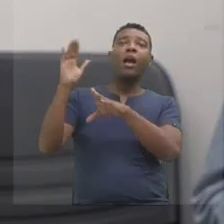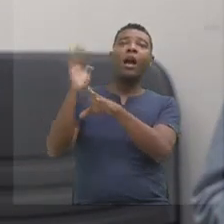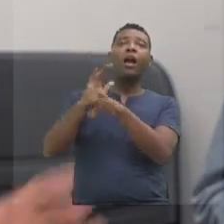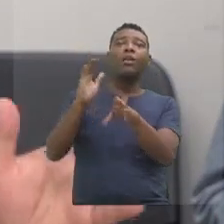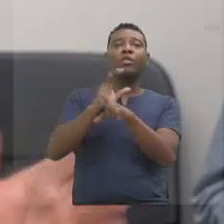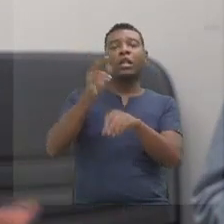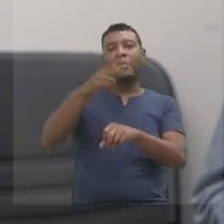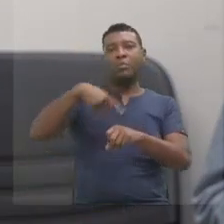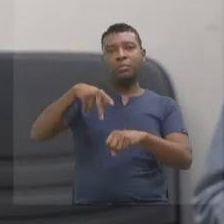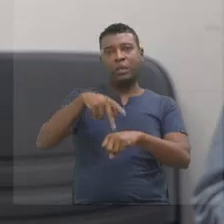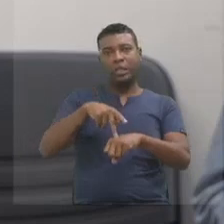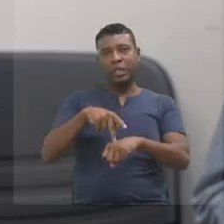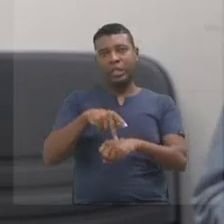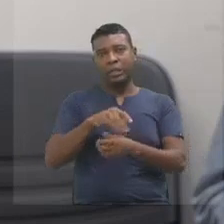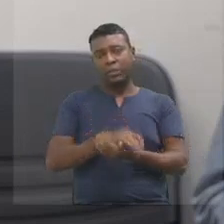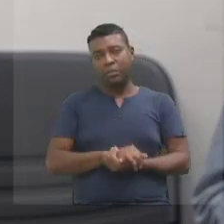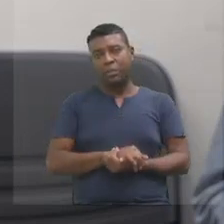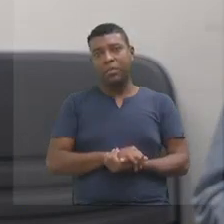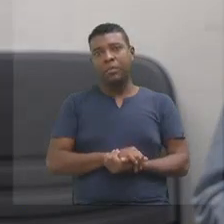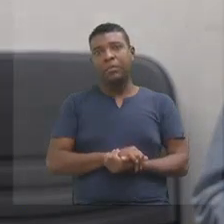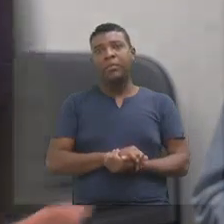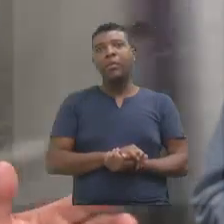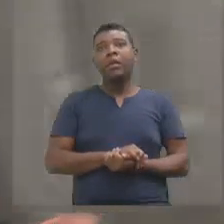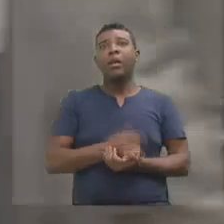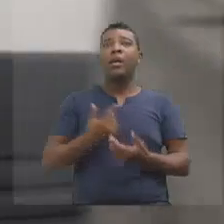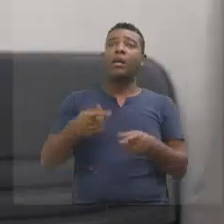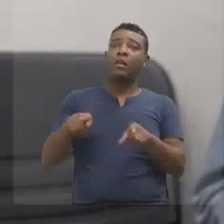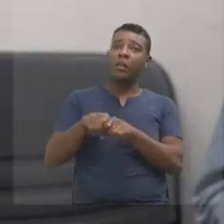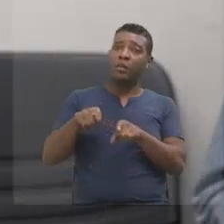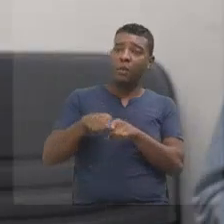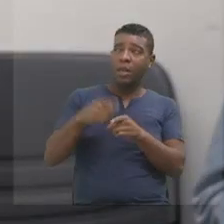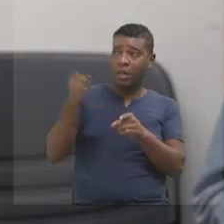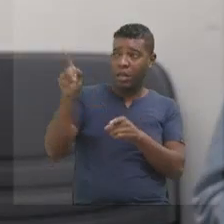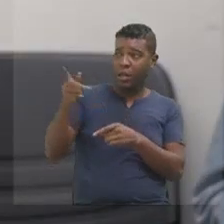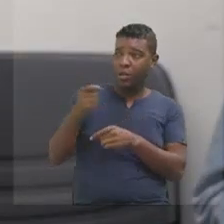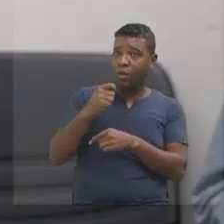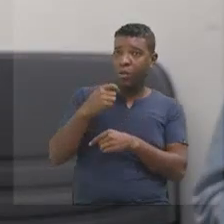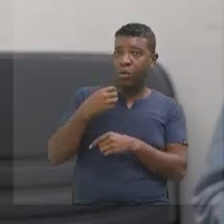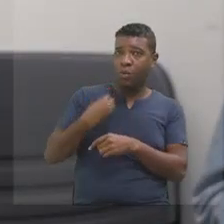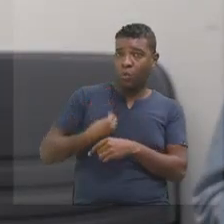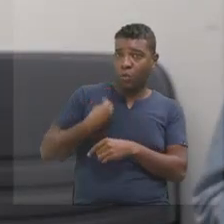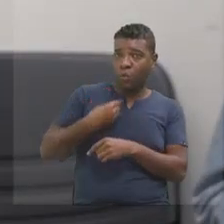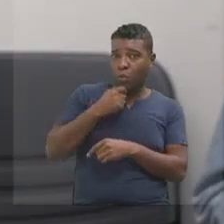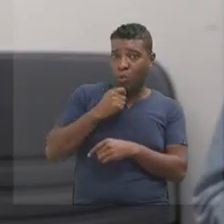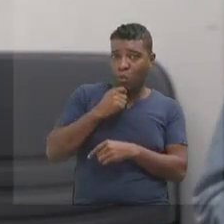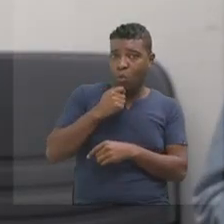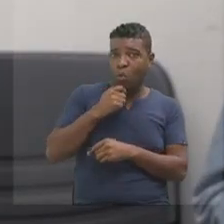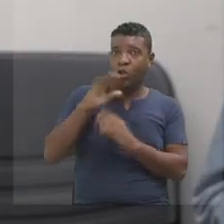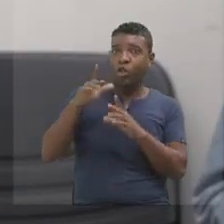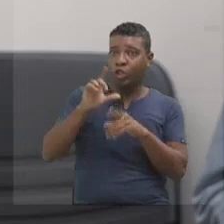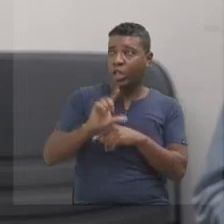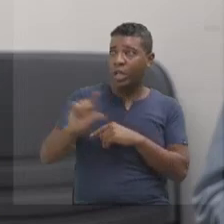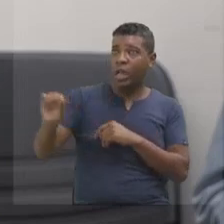nosso país quero também Bora ausente dá um abraço